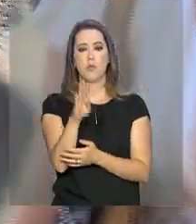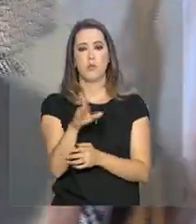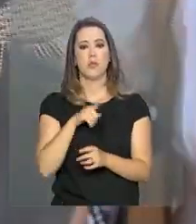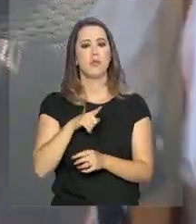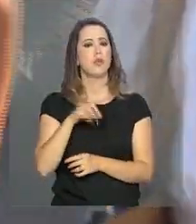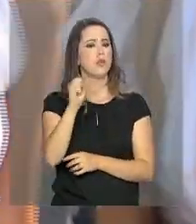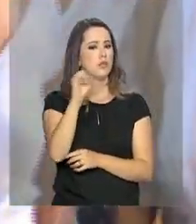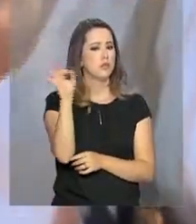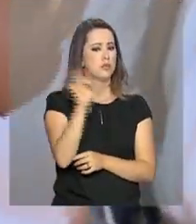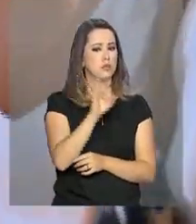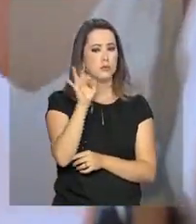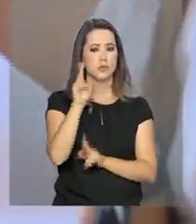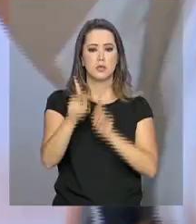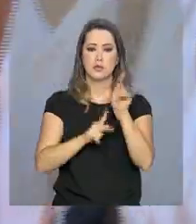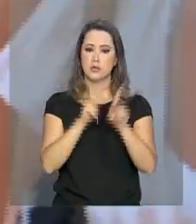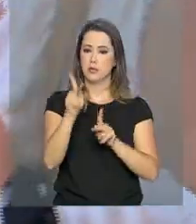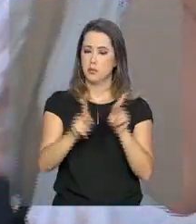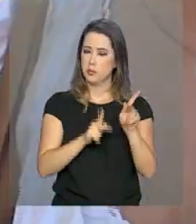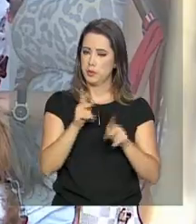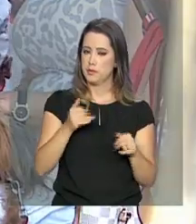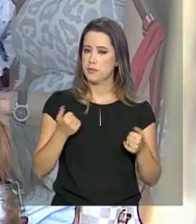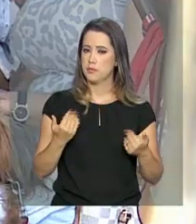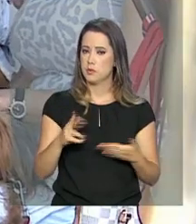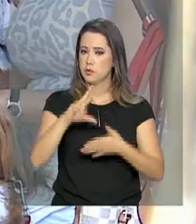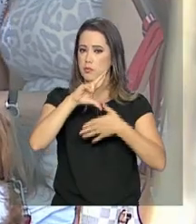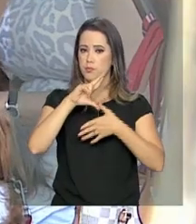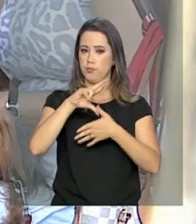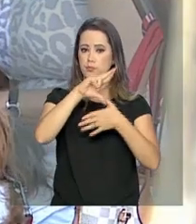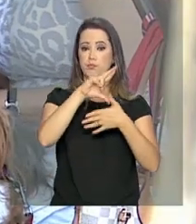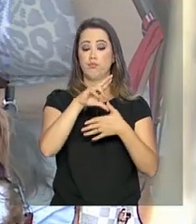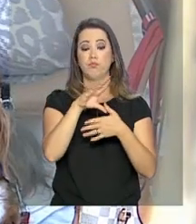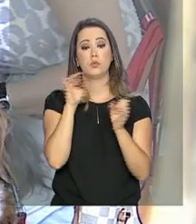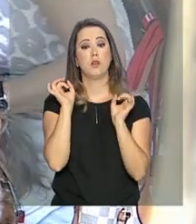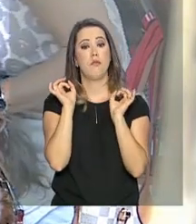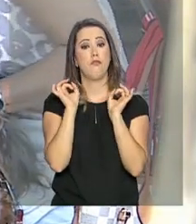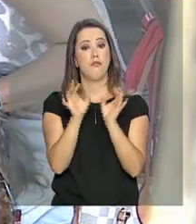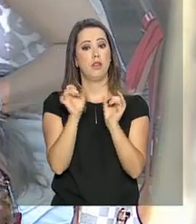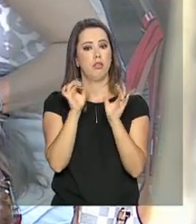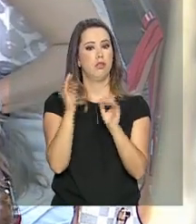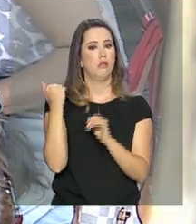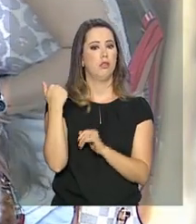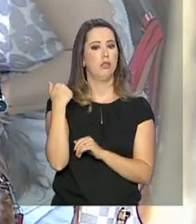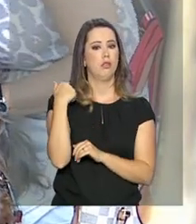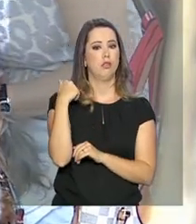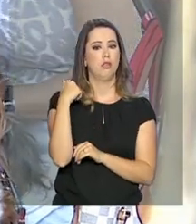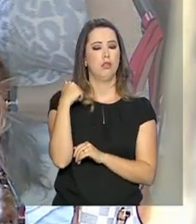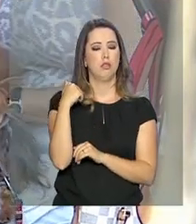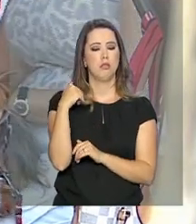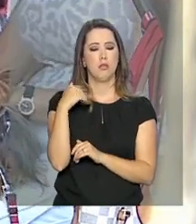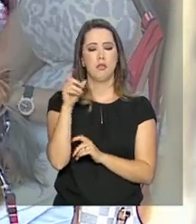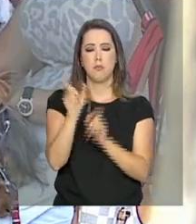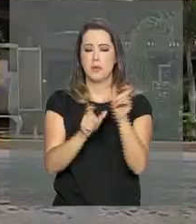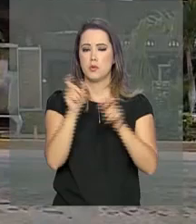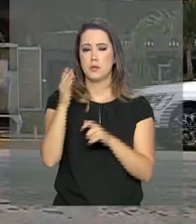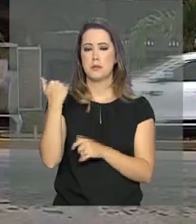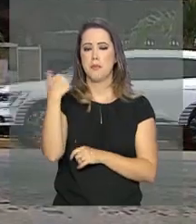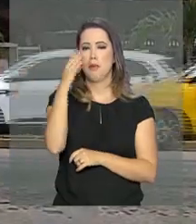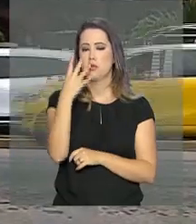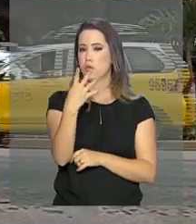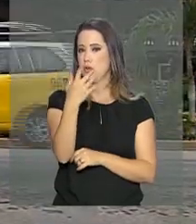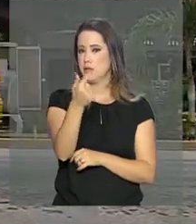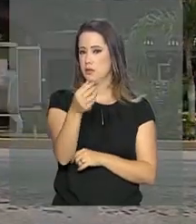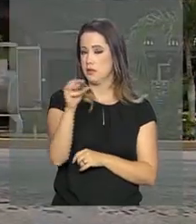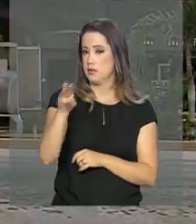80 por cento da população latino americana no mercado de 470 milhões de pessoas mas